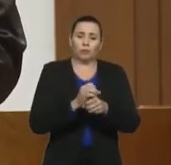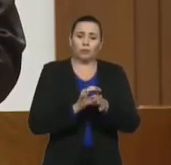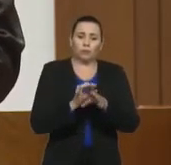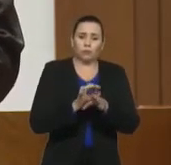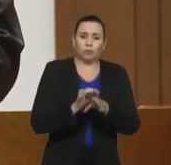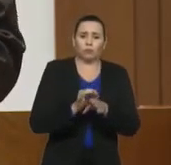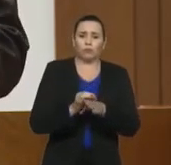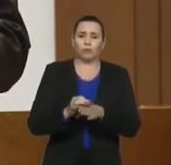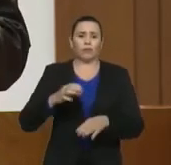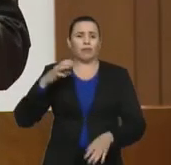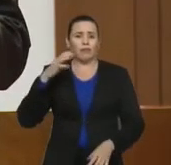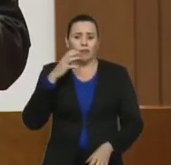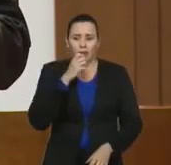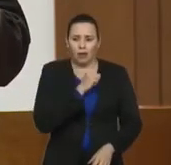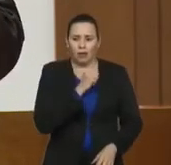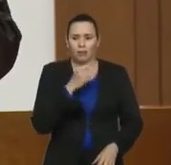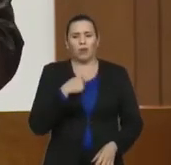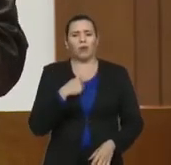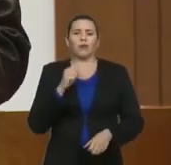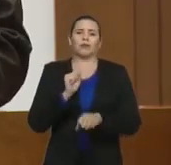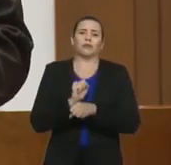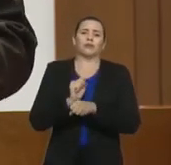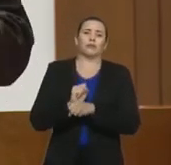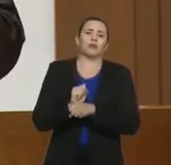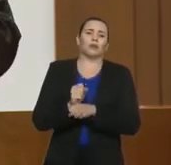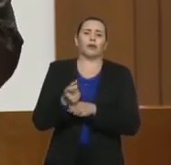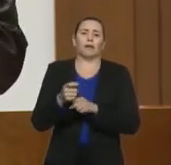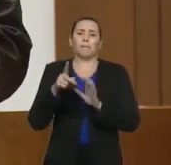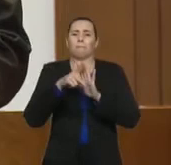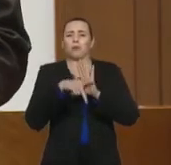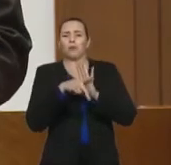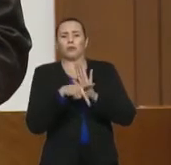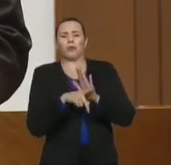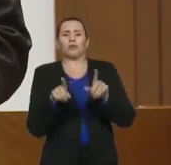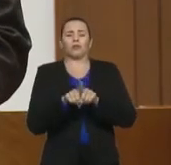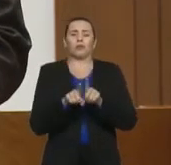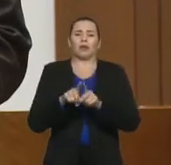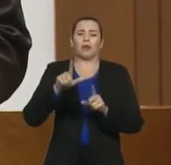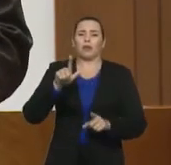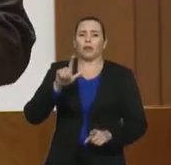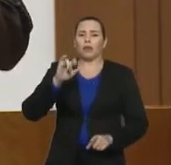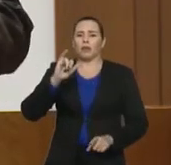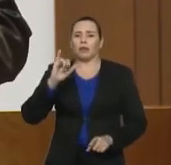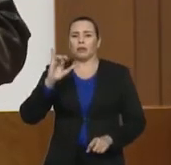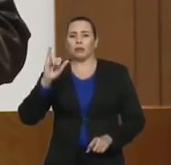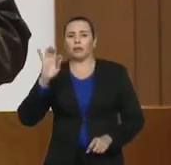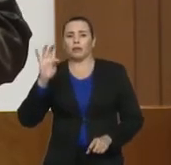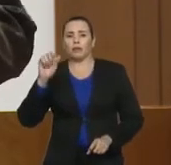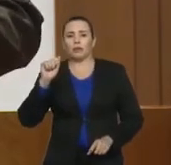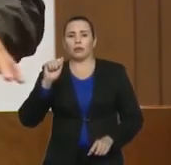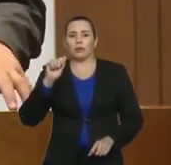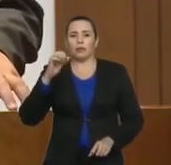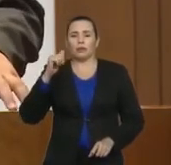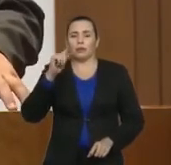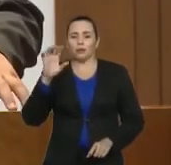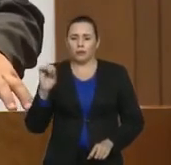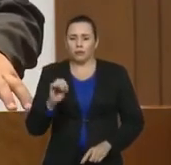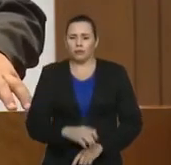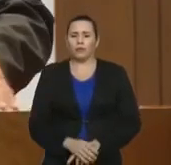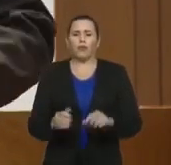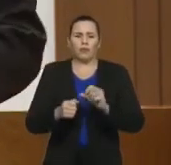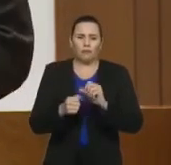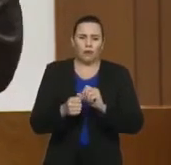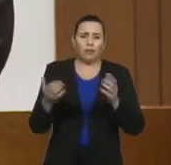esperar que seja feito, esperar o projeto, esperar a licitação, do jeito que está. Faz o